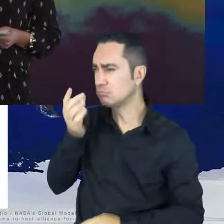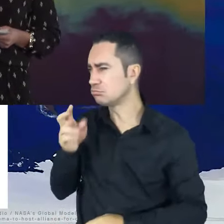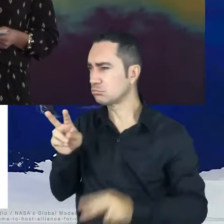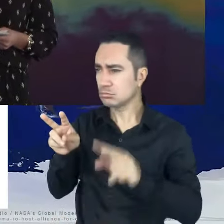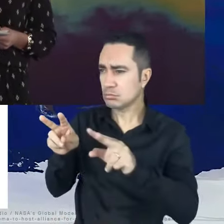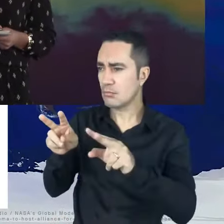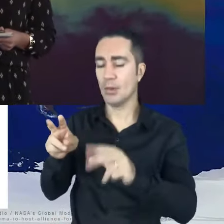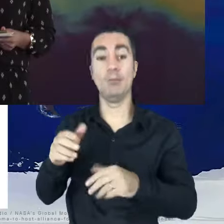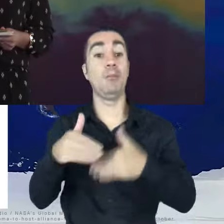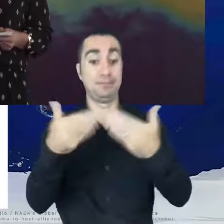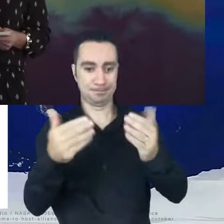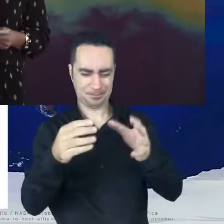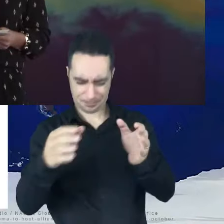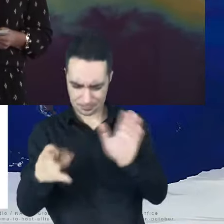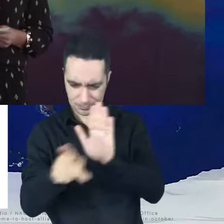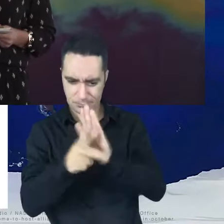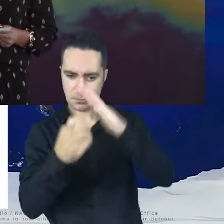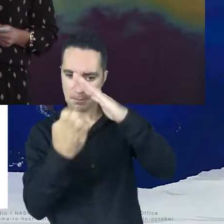essas metas?